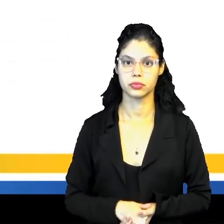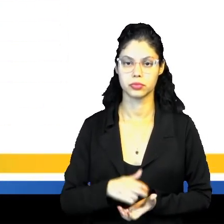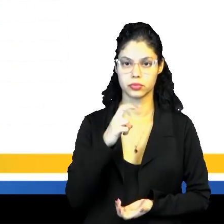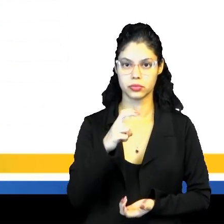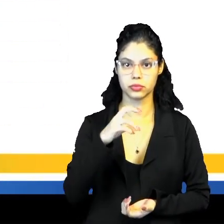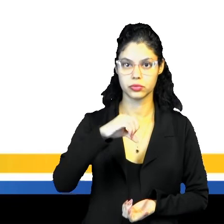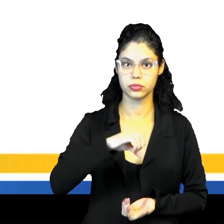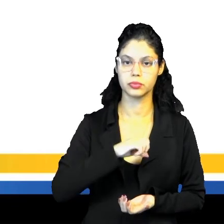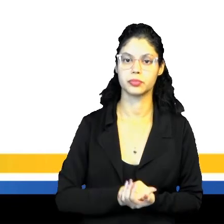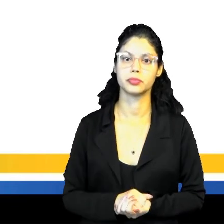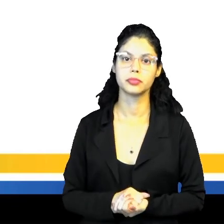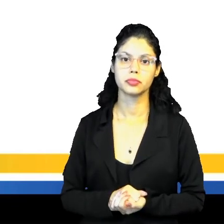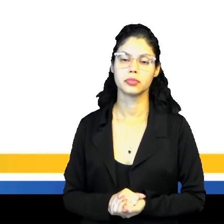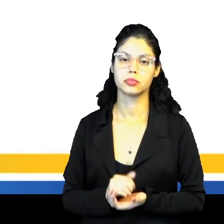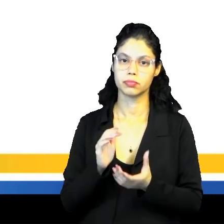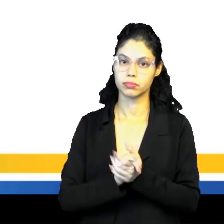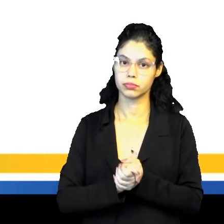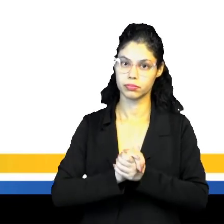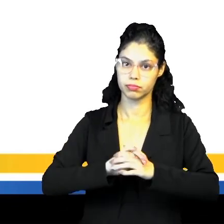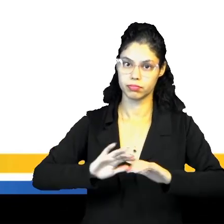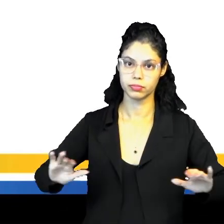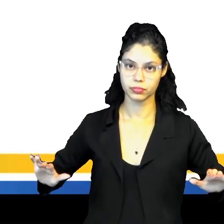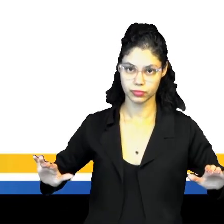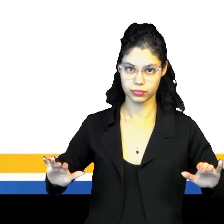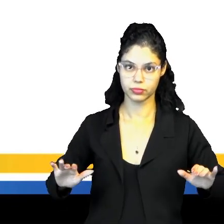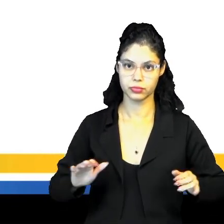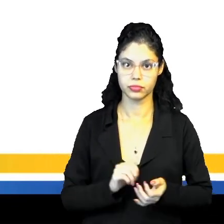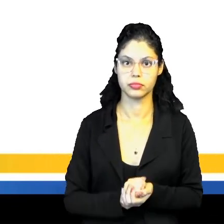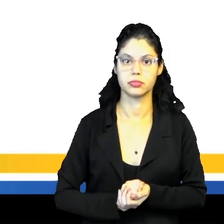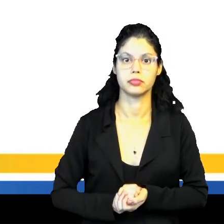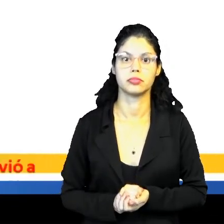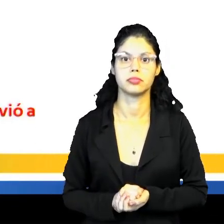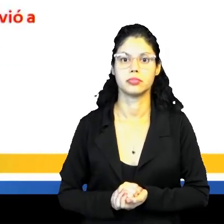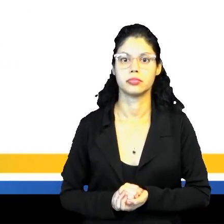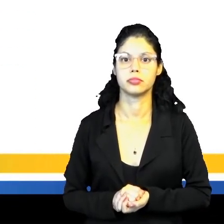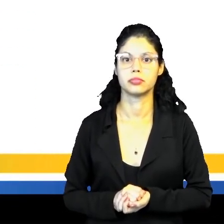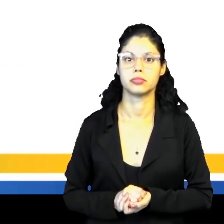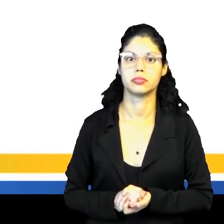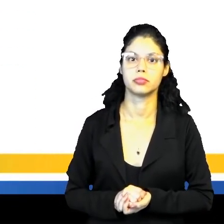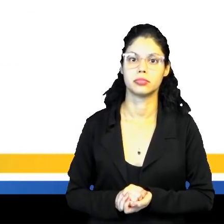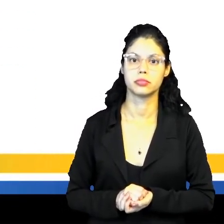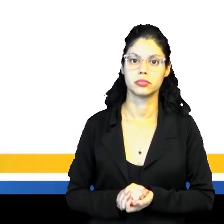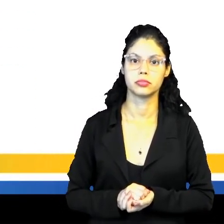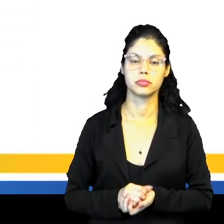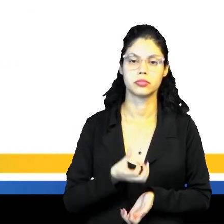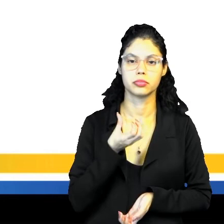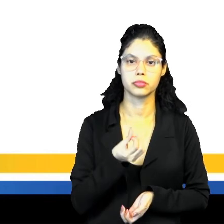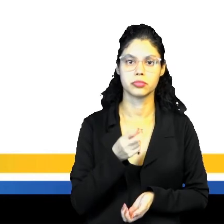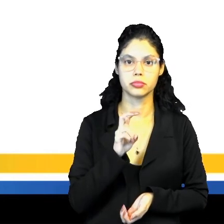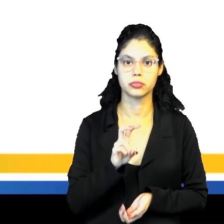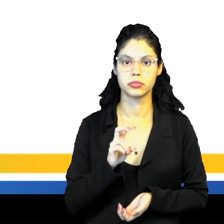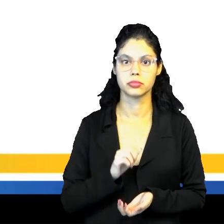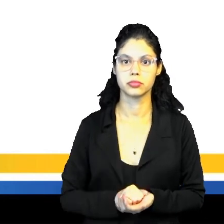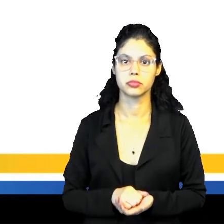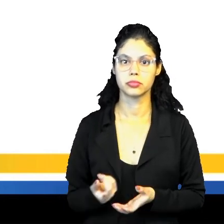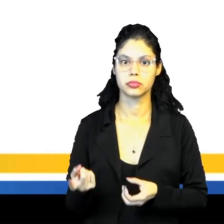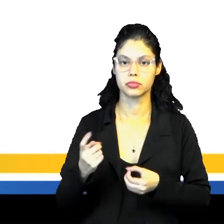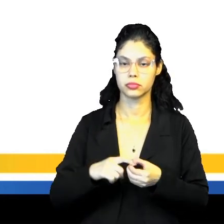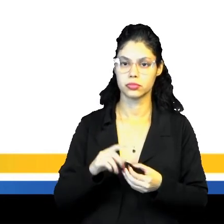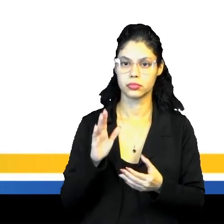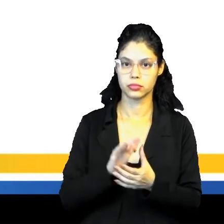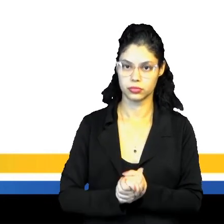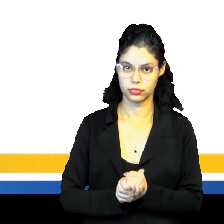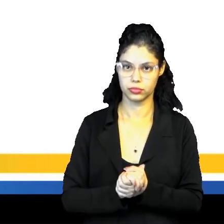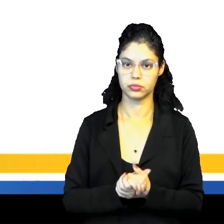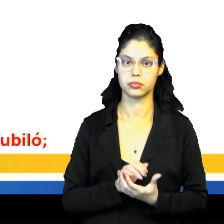1959, Carlos se divorciou. Né? Em 1965, Carlos voltou a casar-se, ou seja, casou de